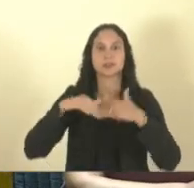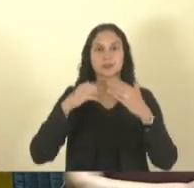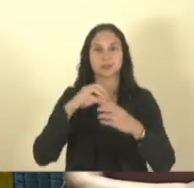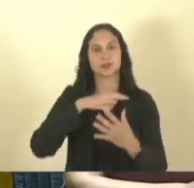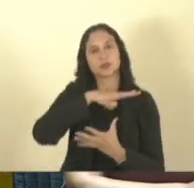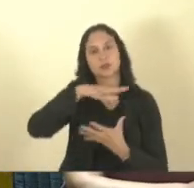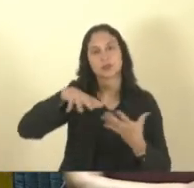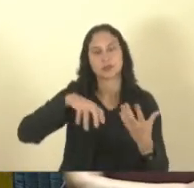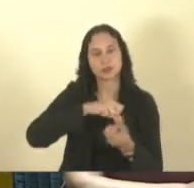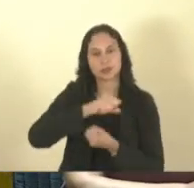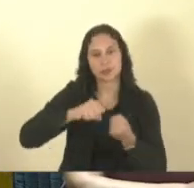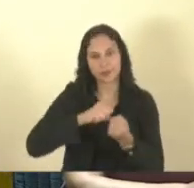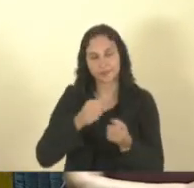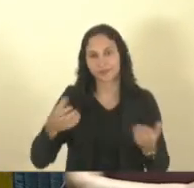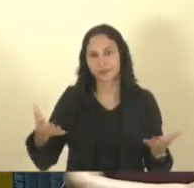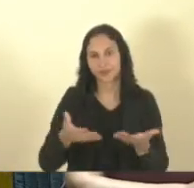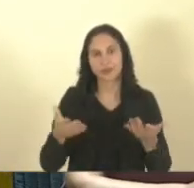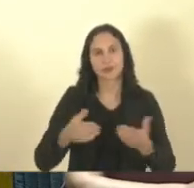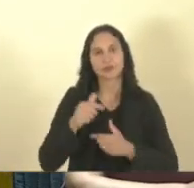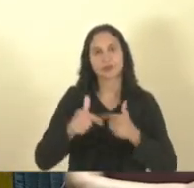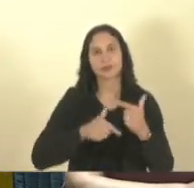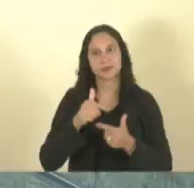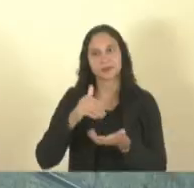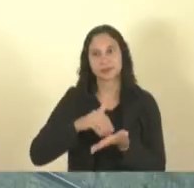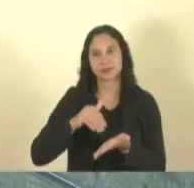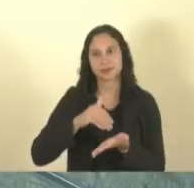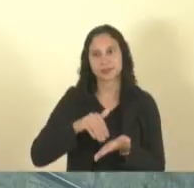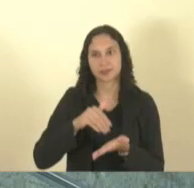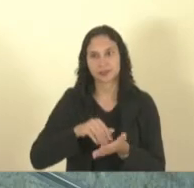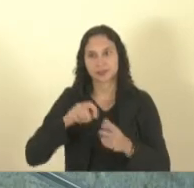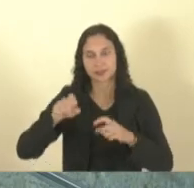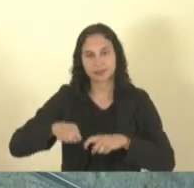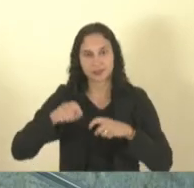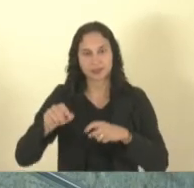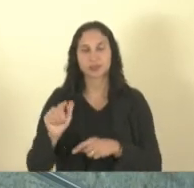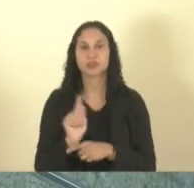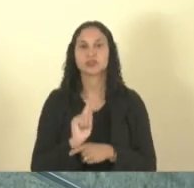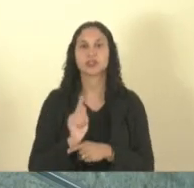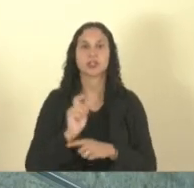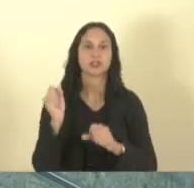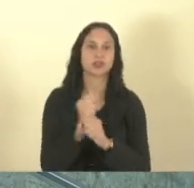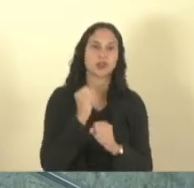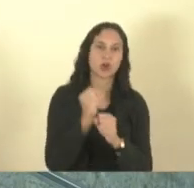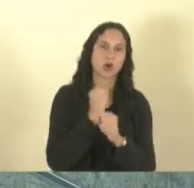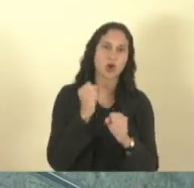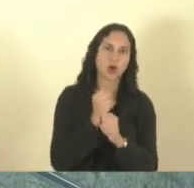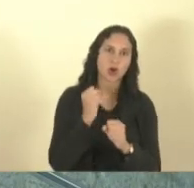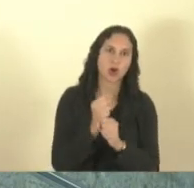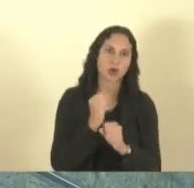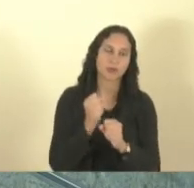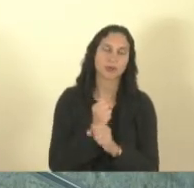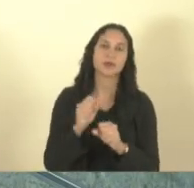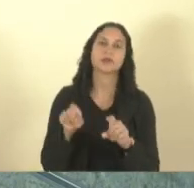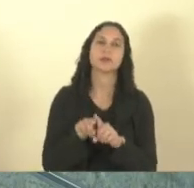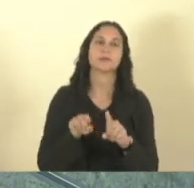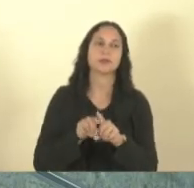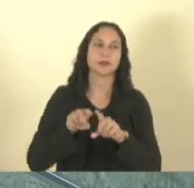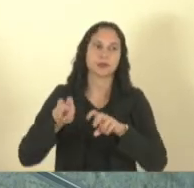sustentável. Atualmente atua na Secretaria de Agricultura como gerente de obras hídricas e rurais.